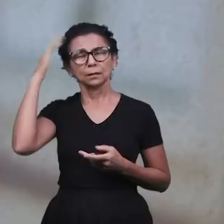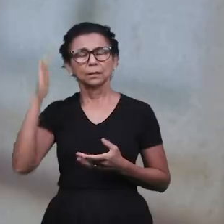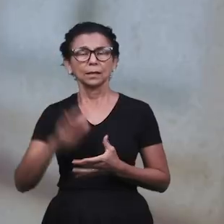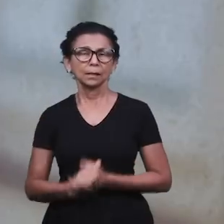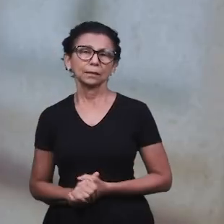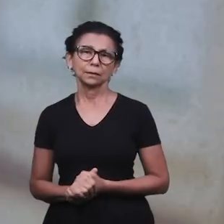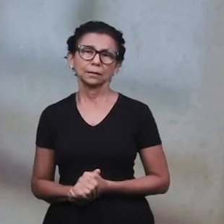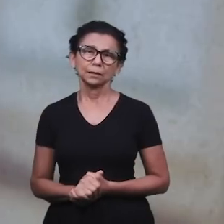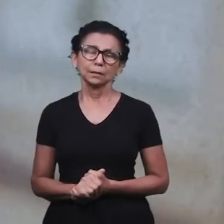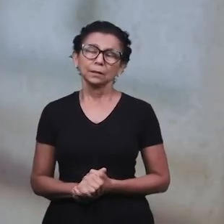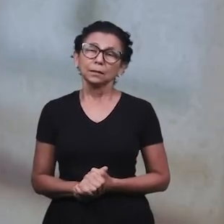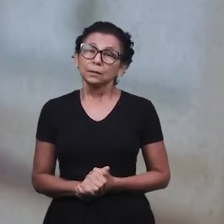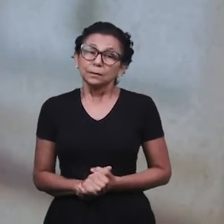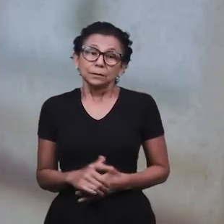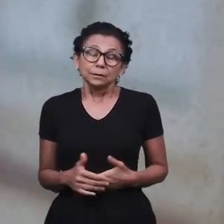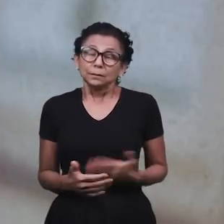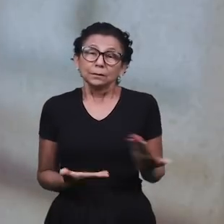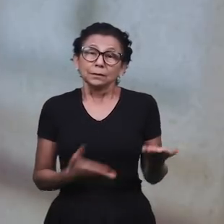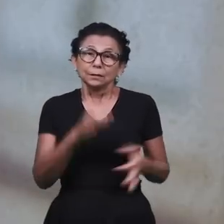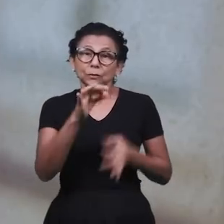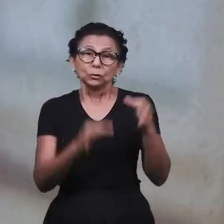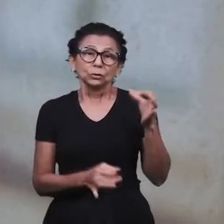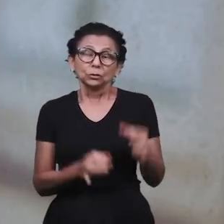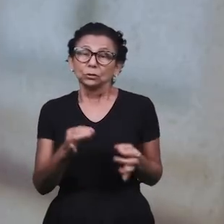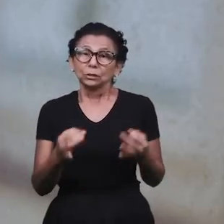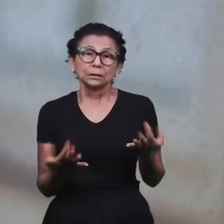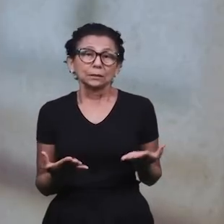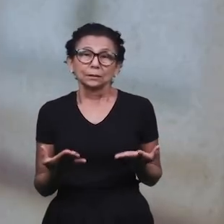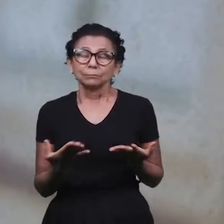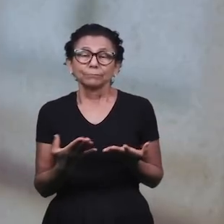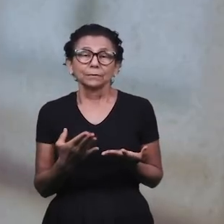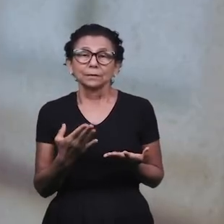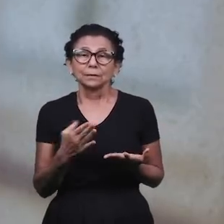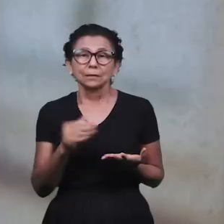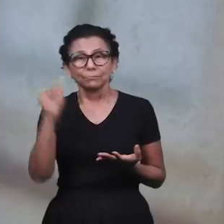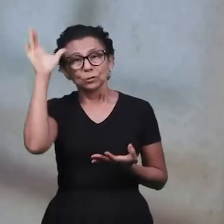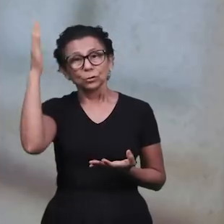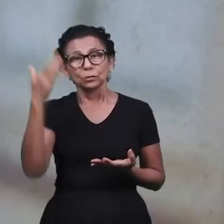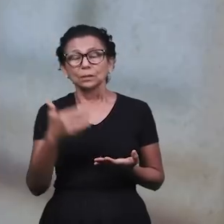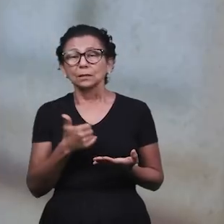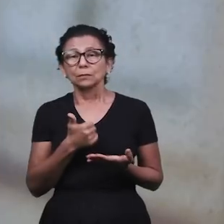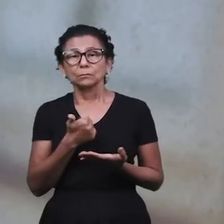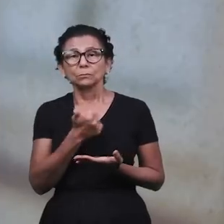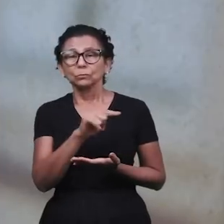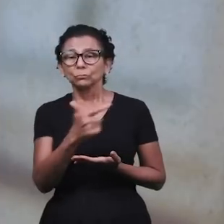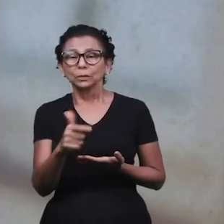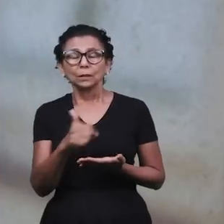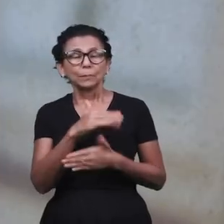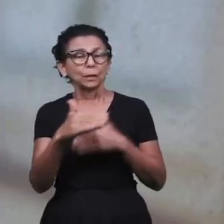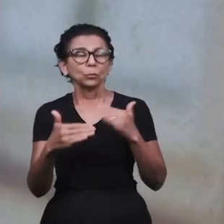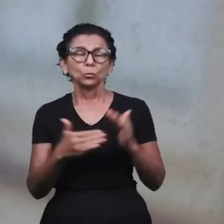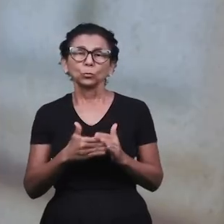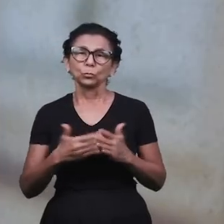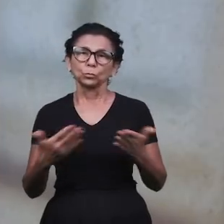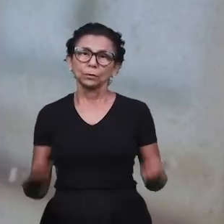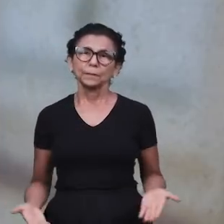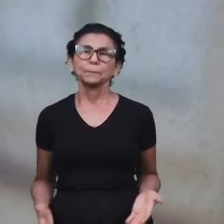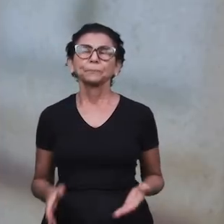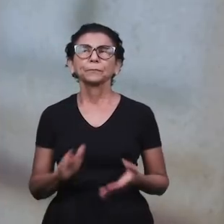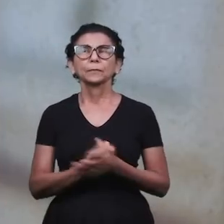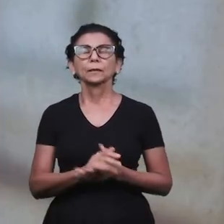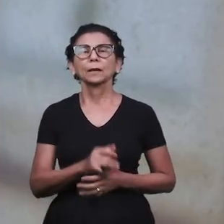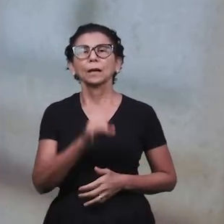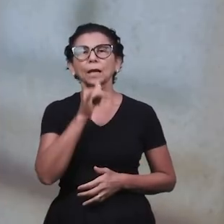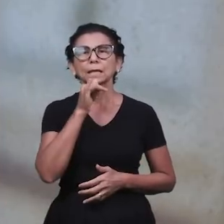consegui resolver, operadores de crédito, empresas de telefonia, passagens